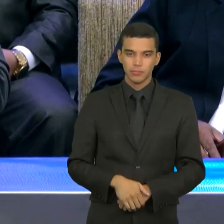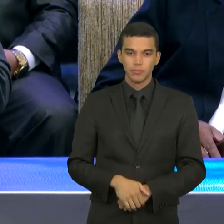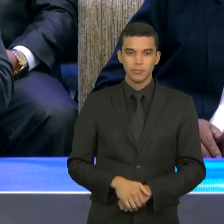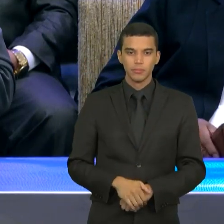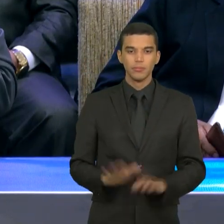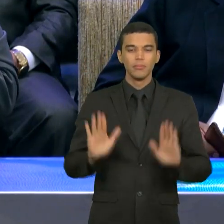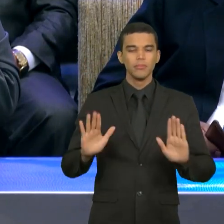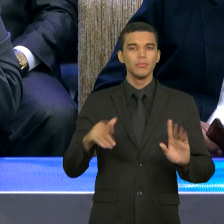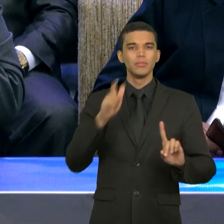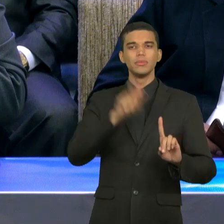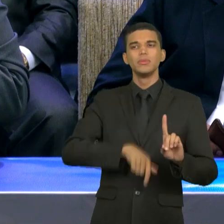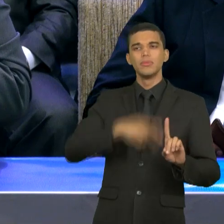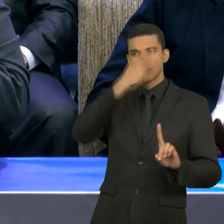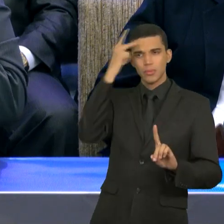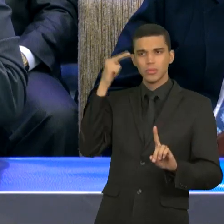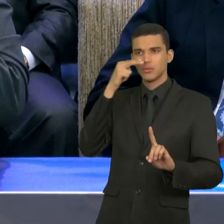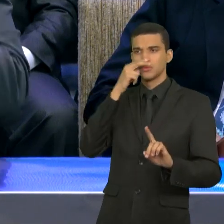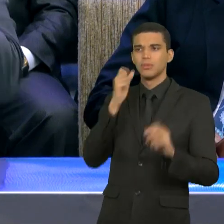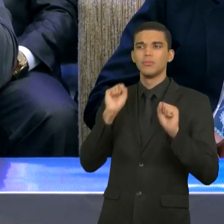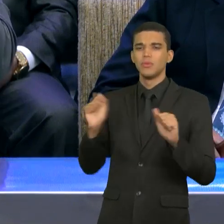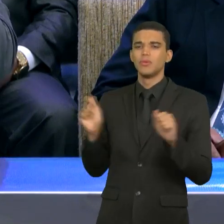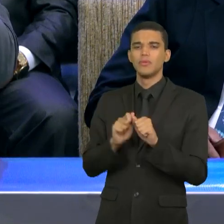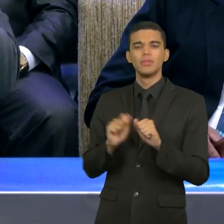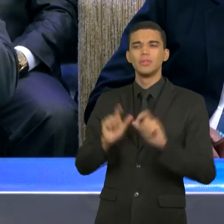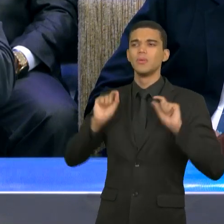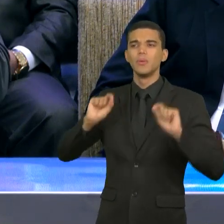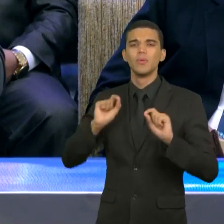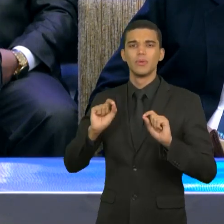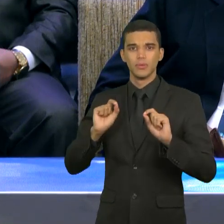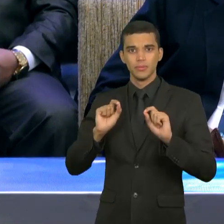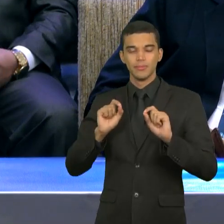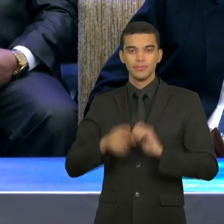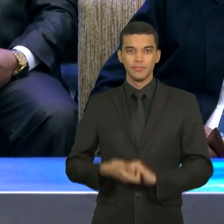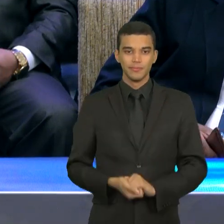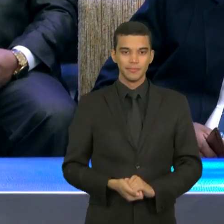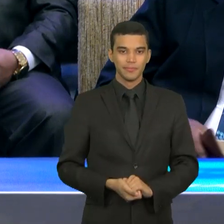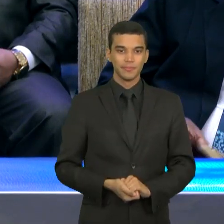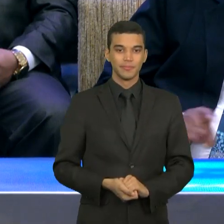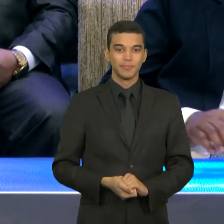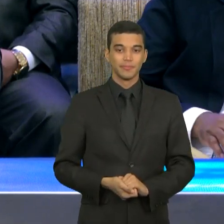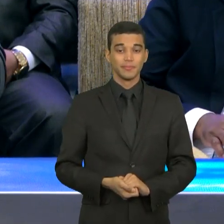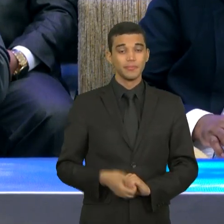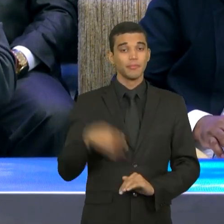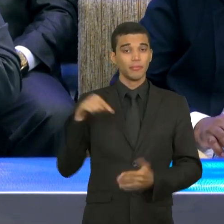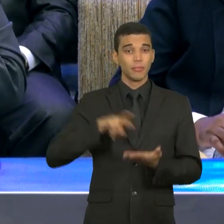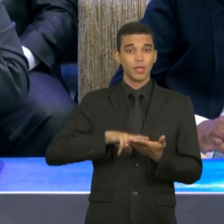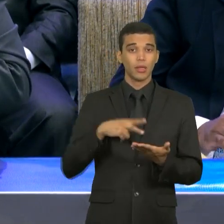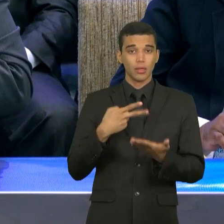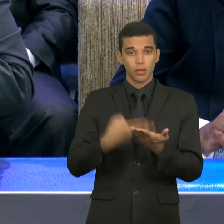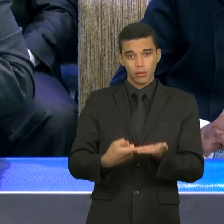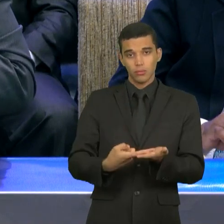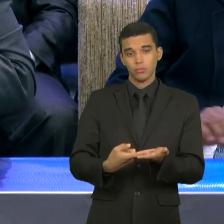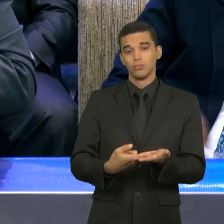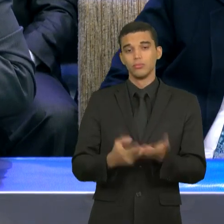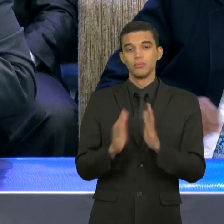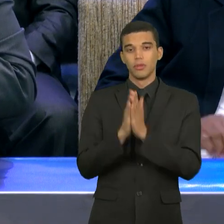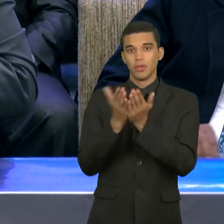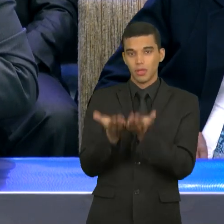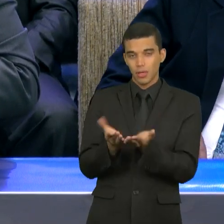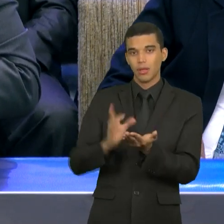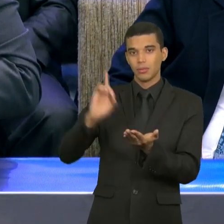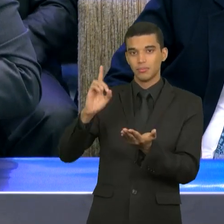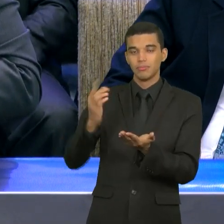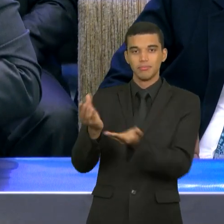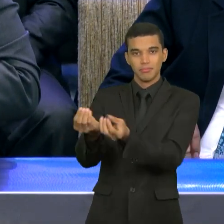justo a tradução da nova Almeida atualizada que eu ganhei de presente